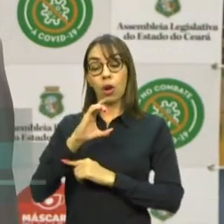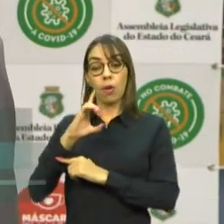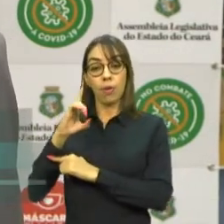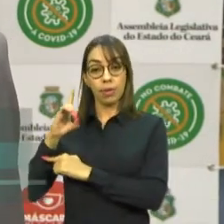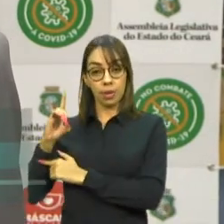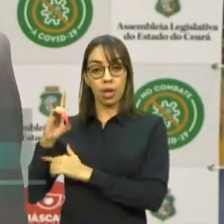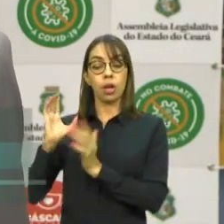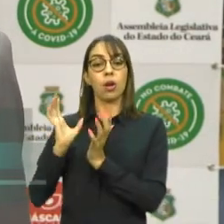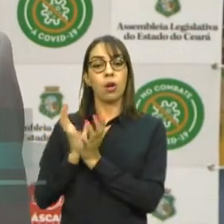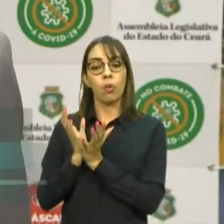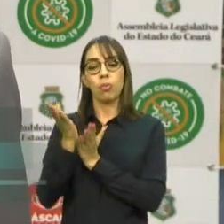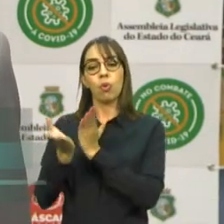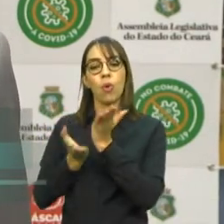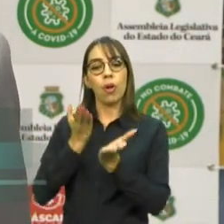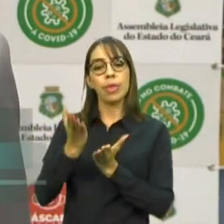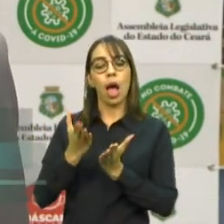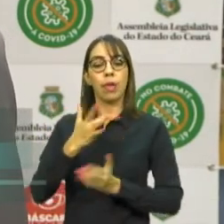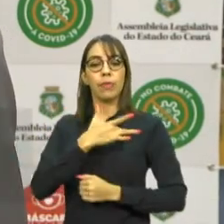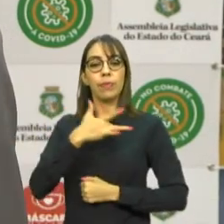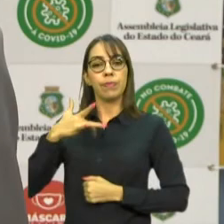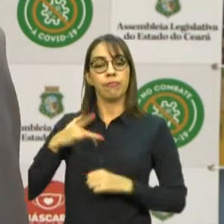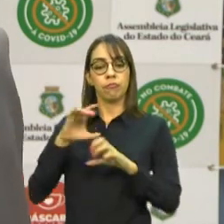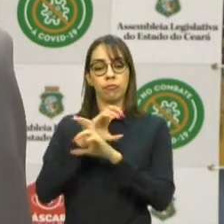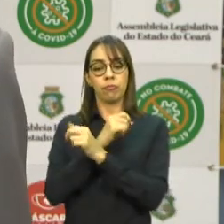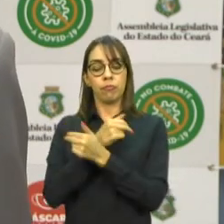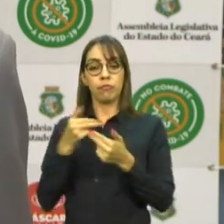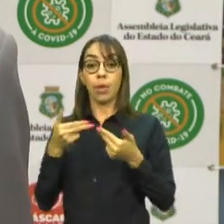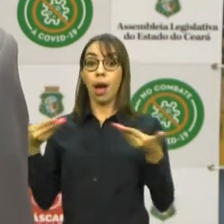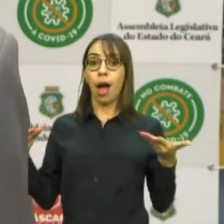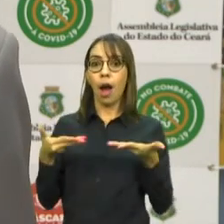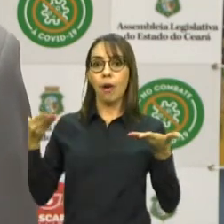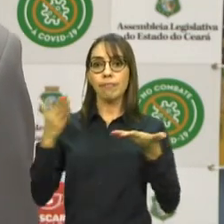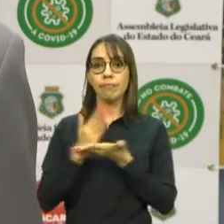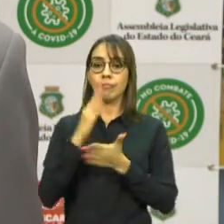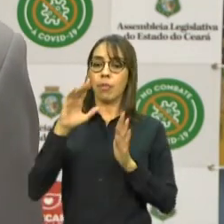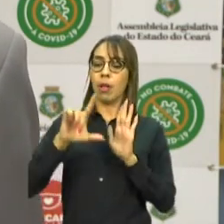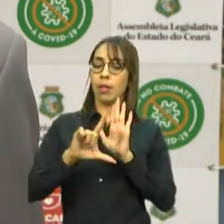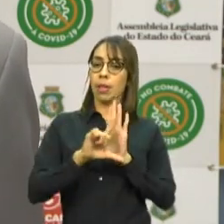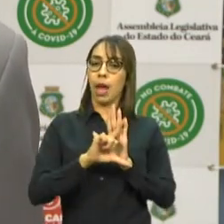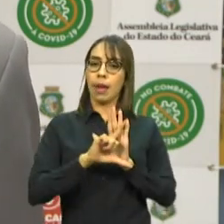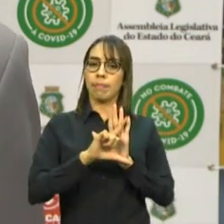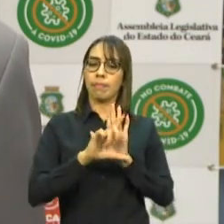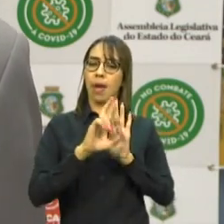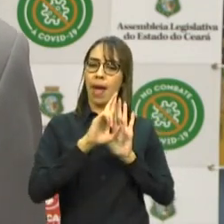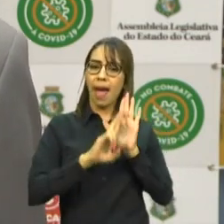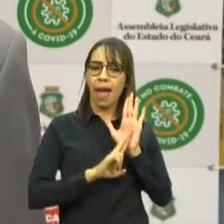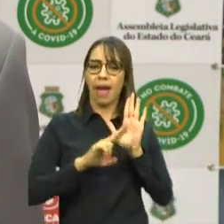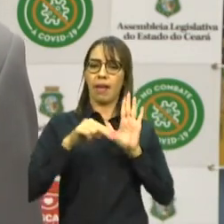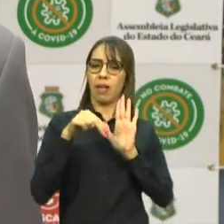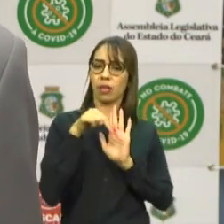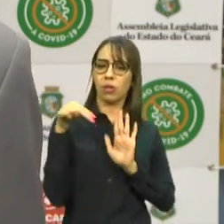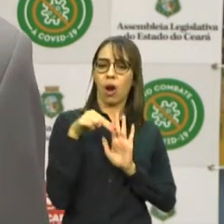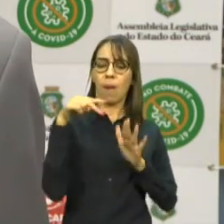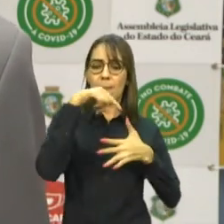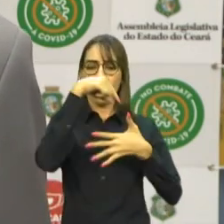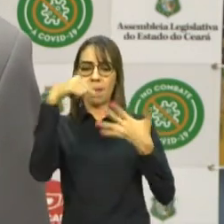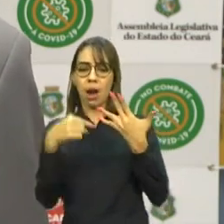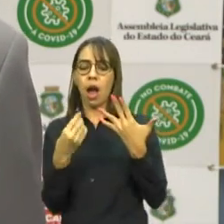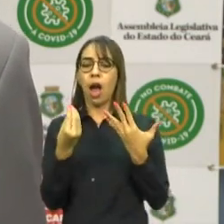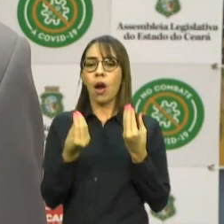Animal, vem uma lei que traz um conjunto de regras, de normas, de enfrentamento e